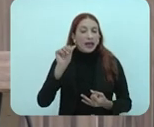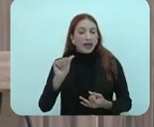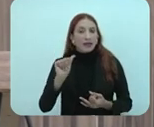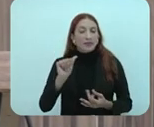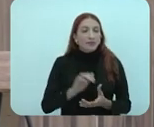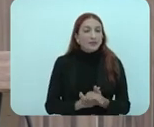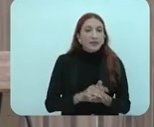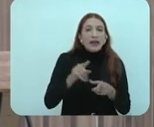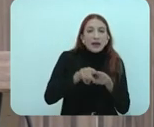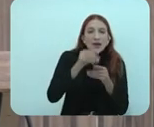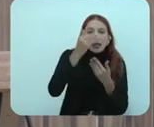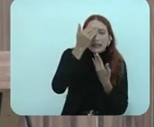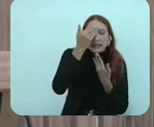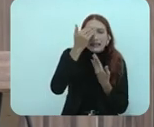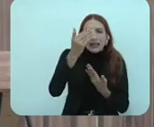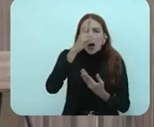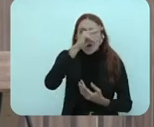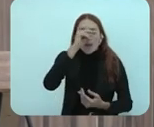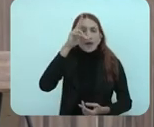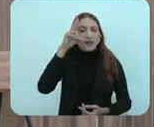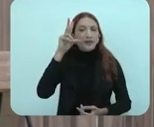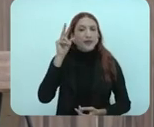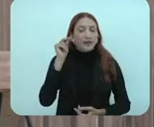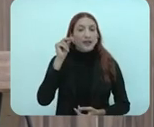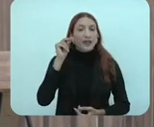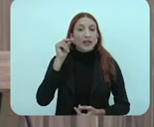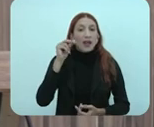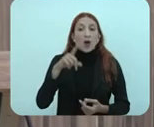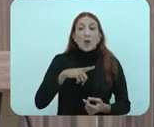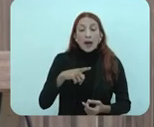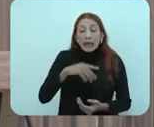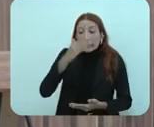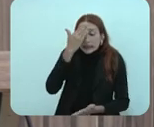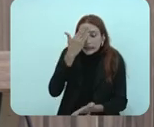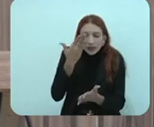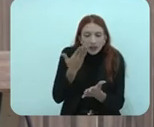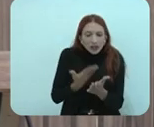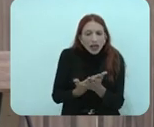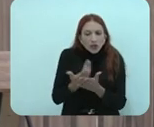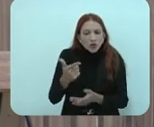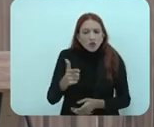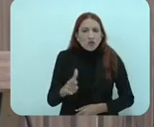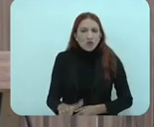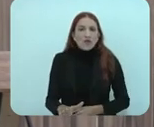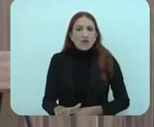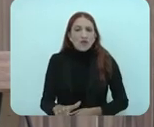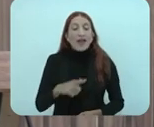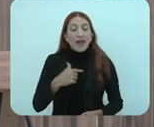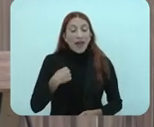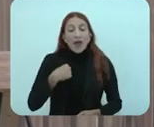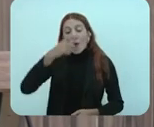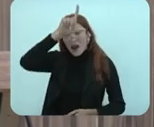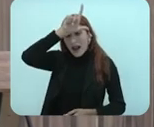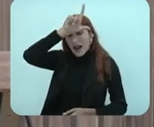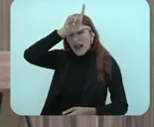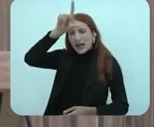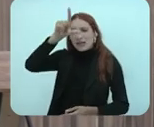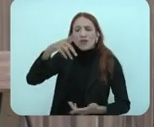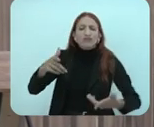Quero agradecer ao prefeito doutor Marcelo Bittar por me confiar mais uma vez em ser o seu líder. Graças a Deus